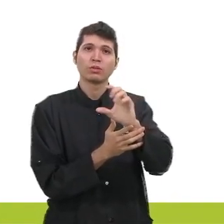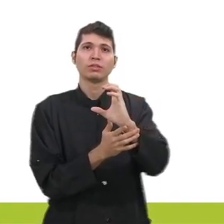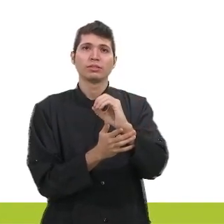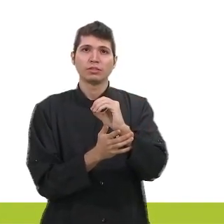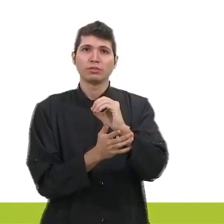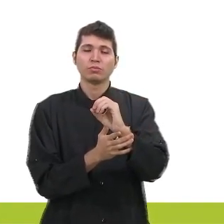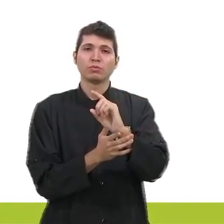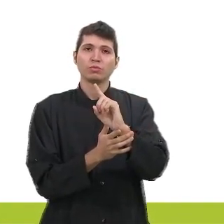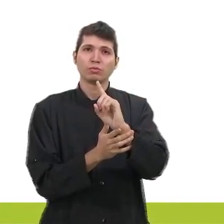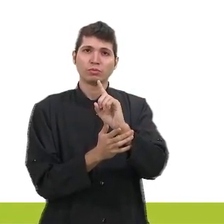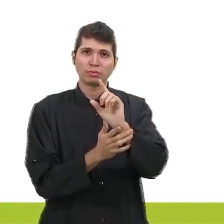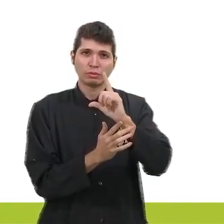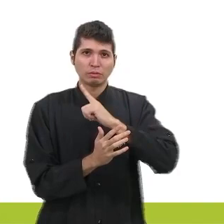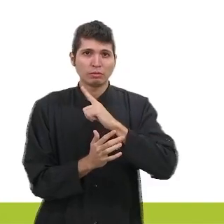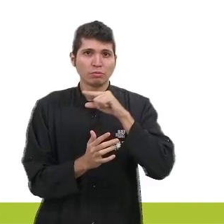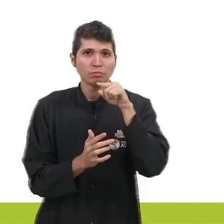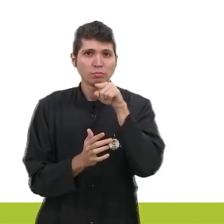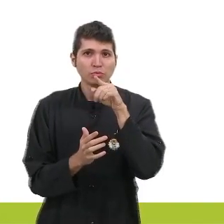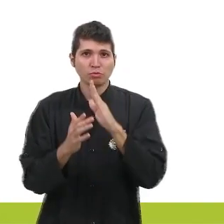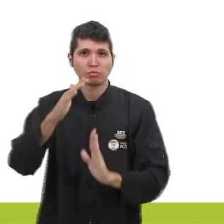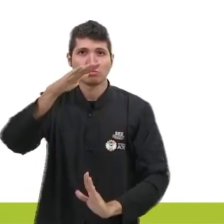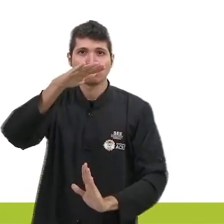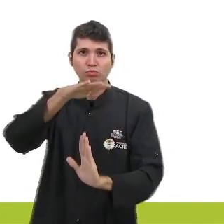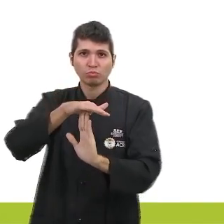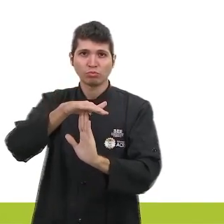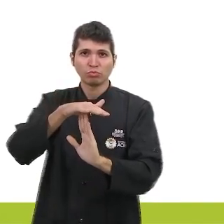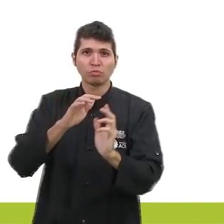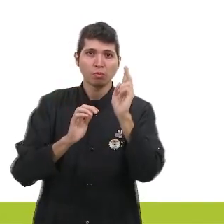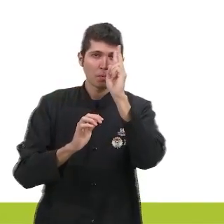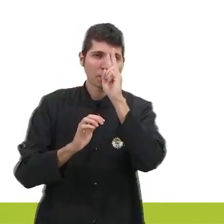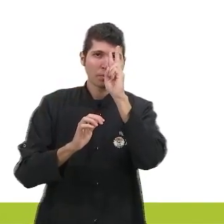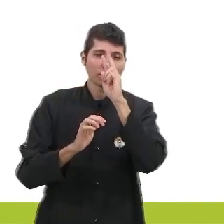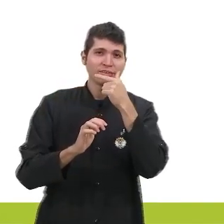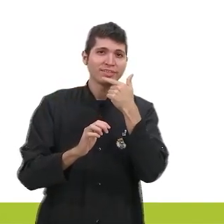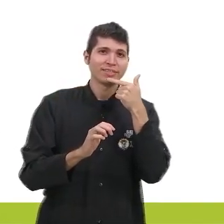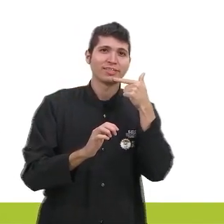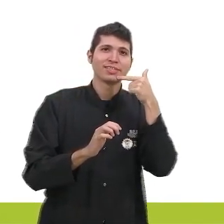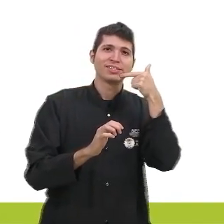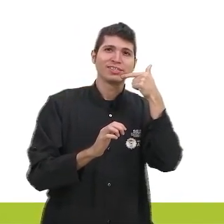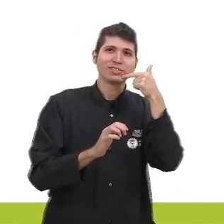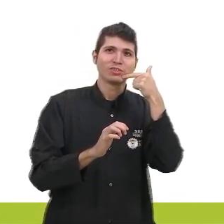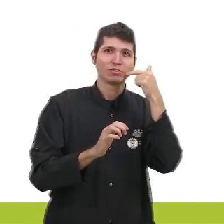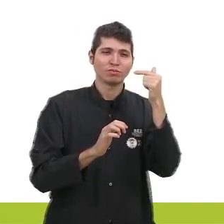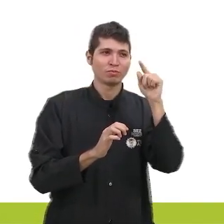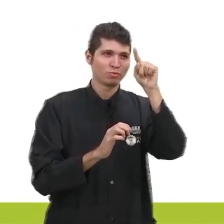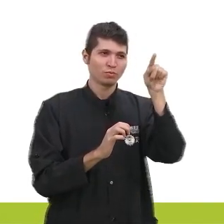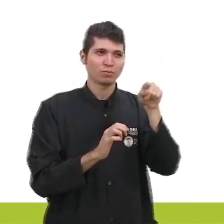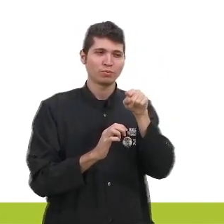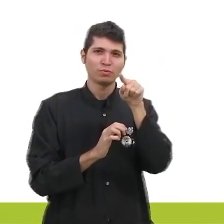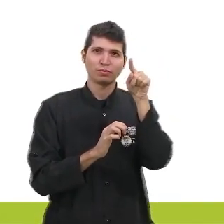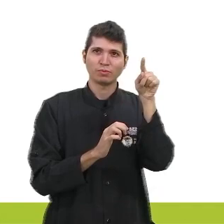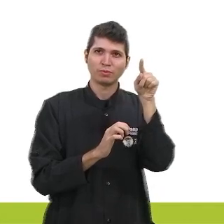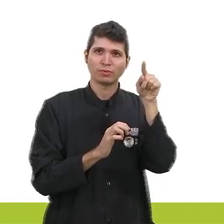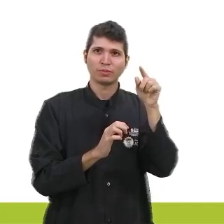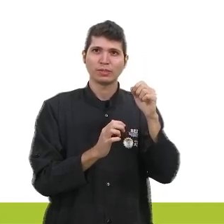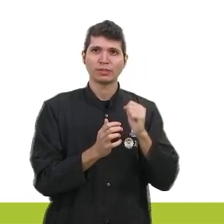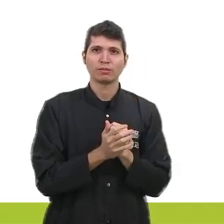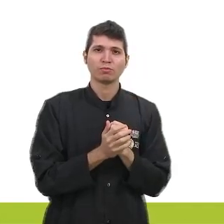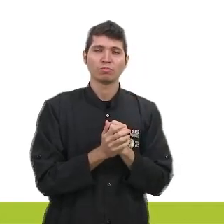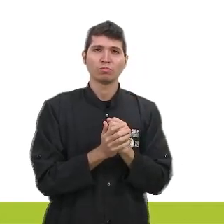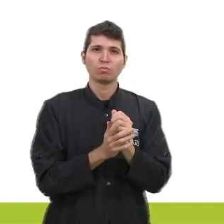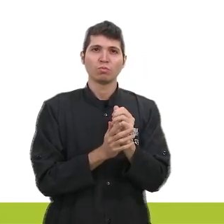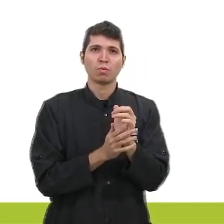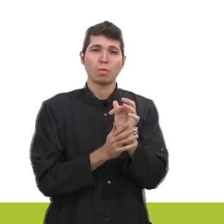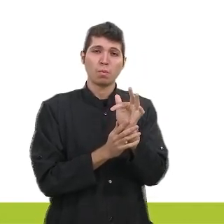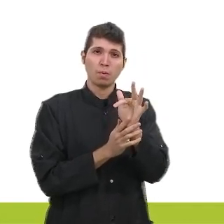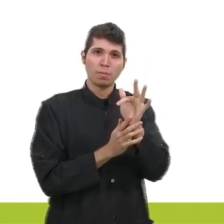máximo. Professor, como é que isso fica na prática? Vamos lembrar do sorriso Colgate, tá? Eu vou trazer aqui o sorriso Colgate de novo. Porém, para uma função decrescente,